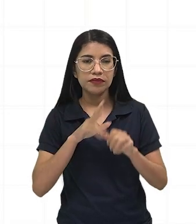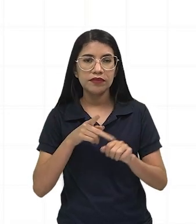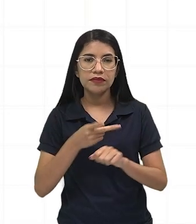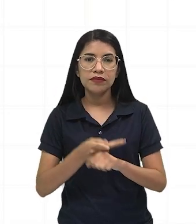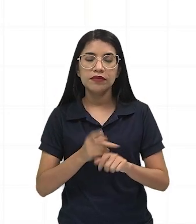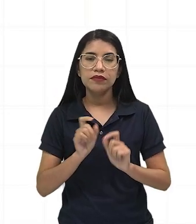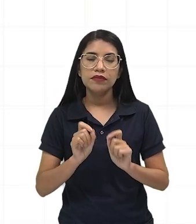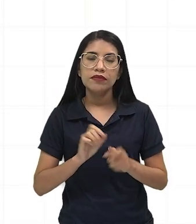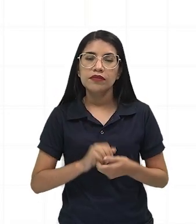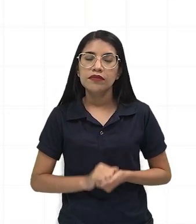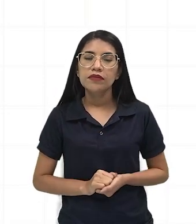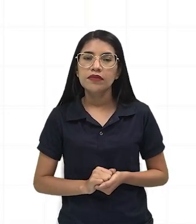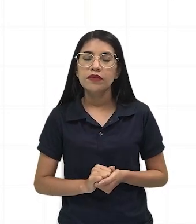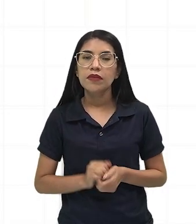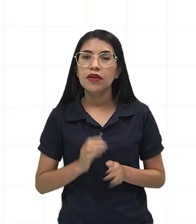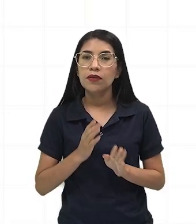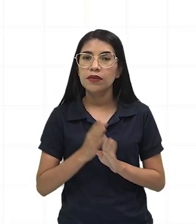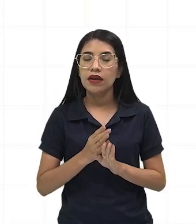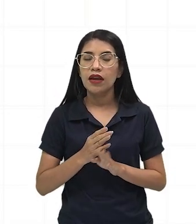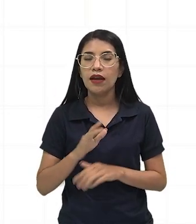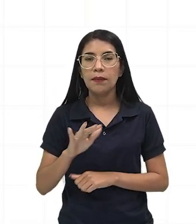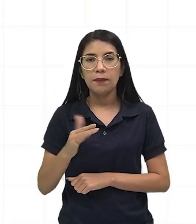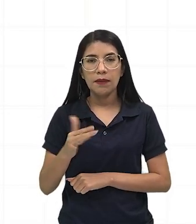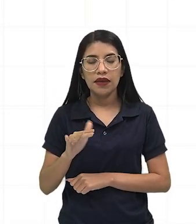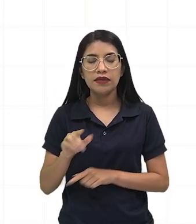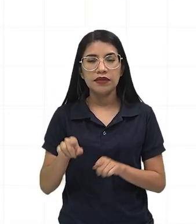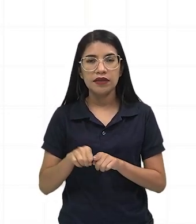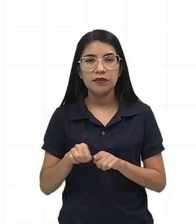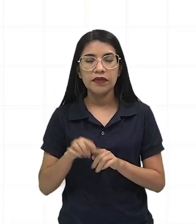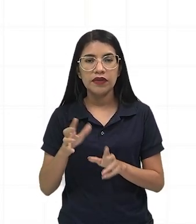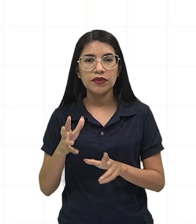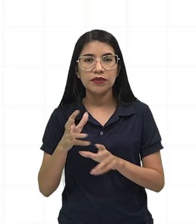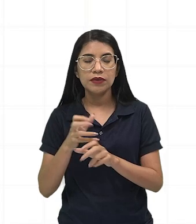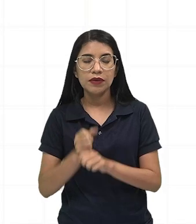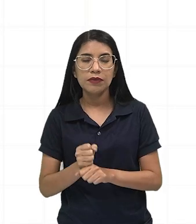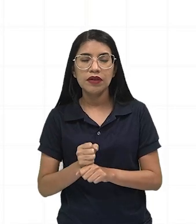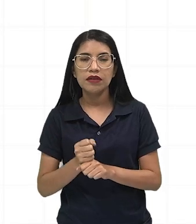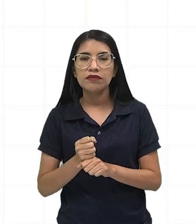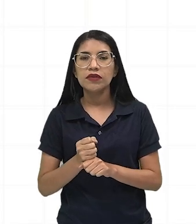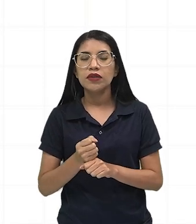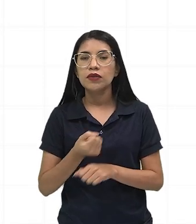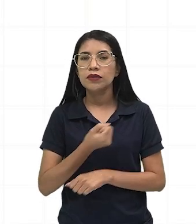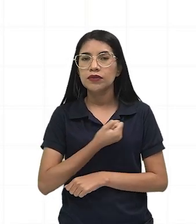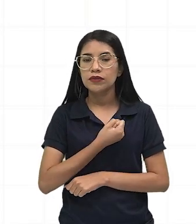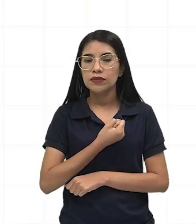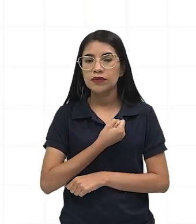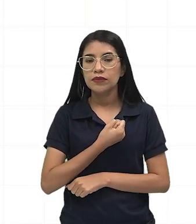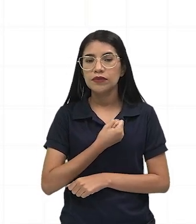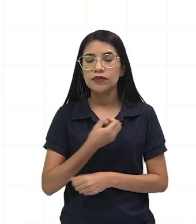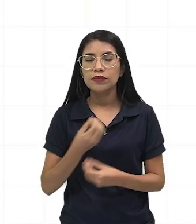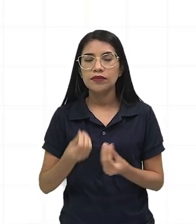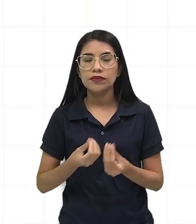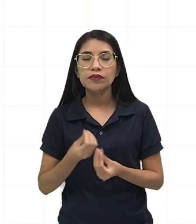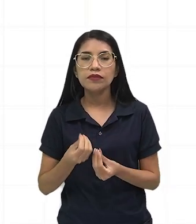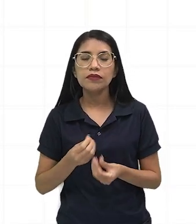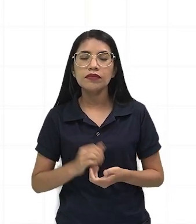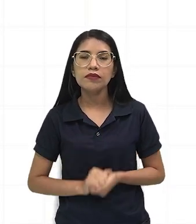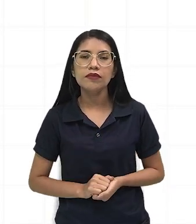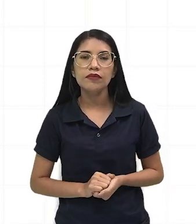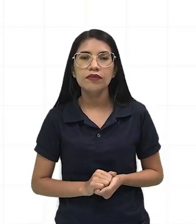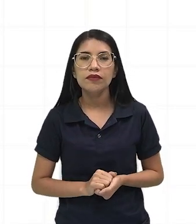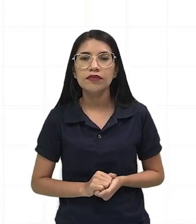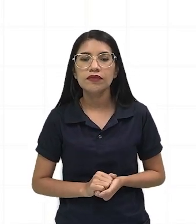Depois, para nós encontrarmos a média, eu vou somar esses dados, olha lá, você vai somar